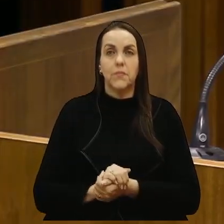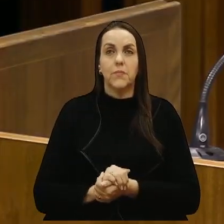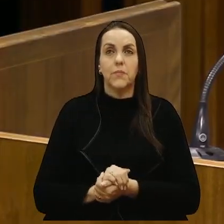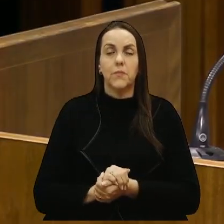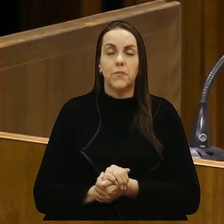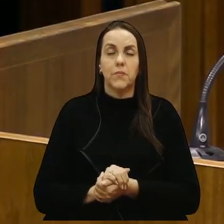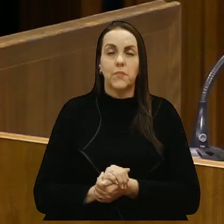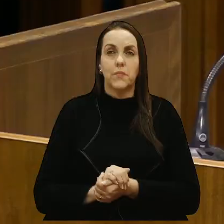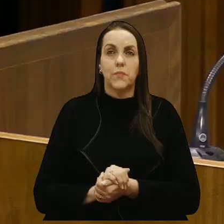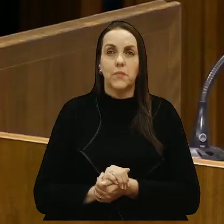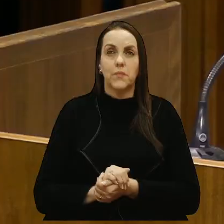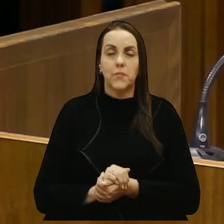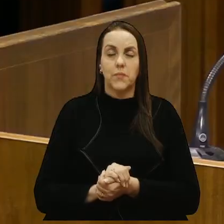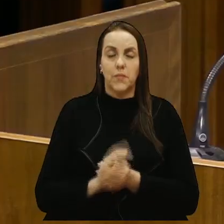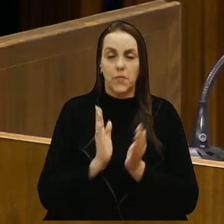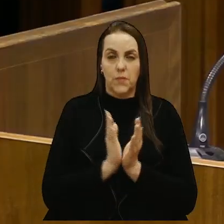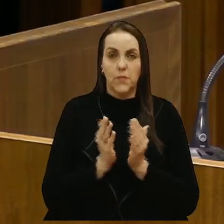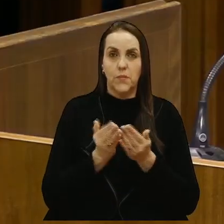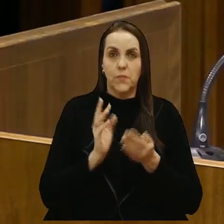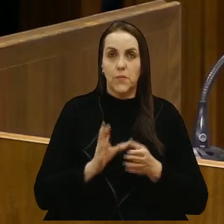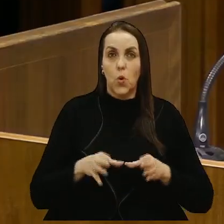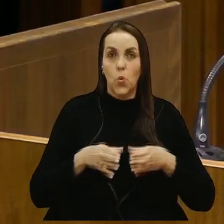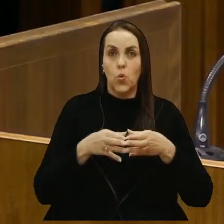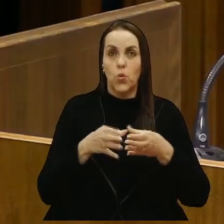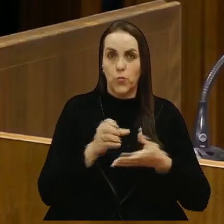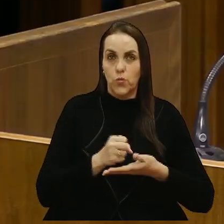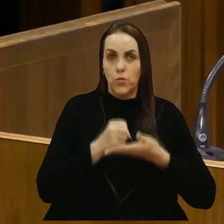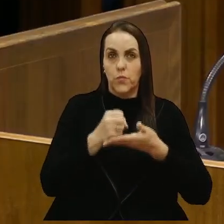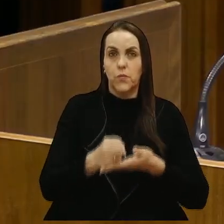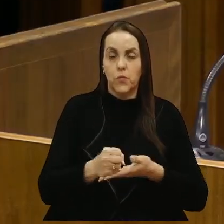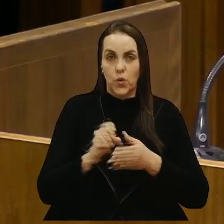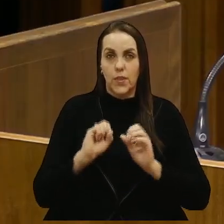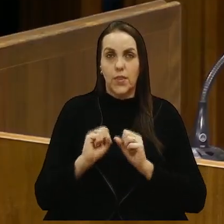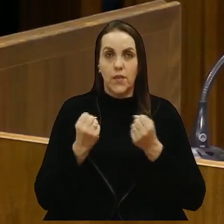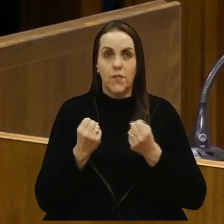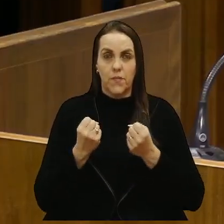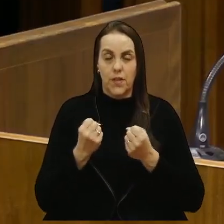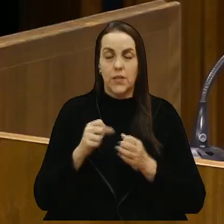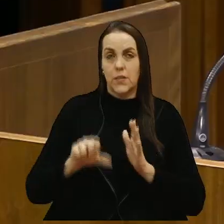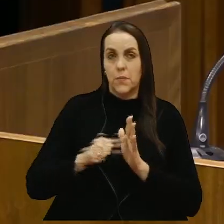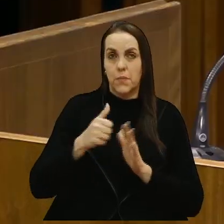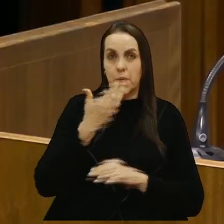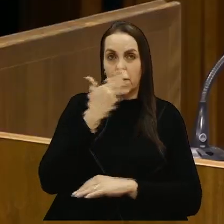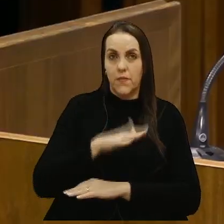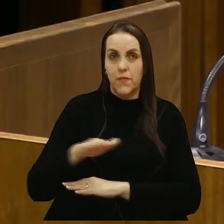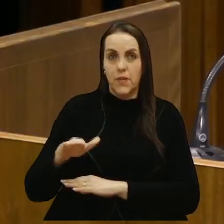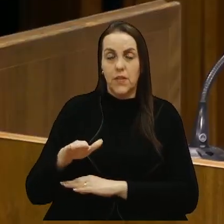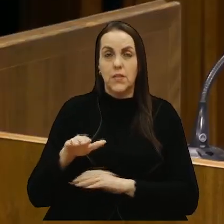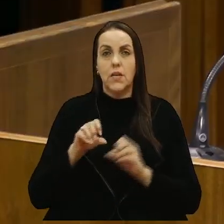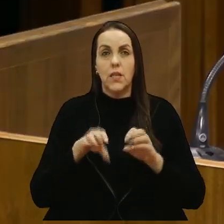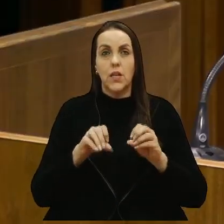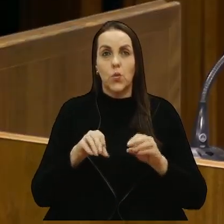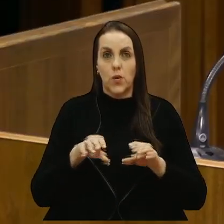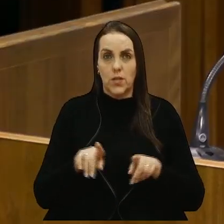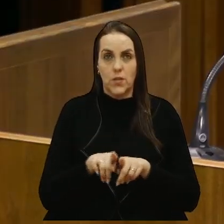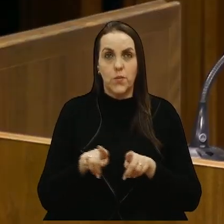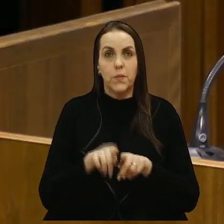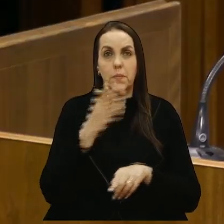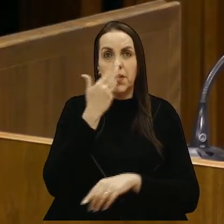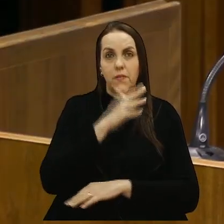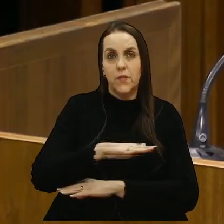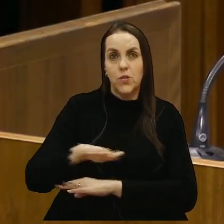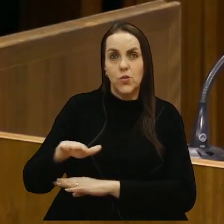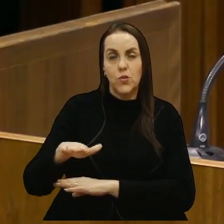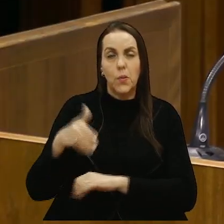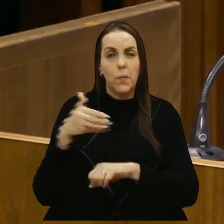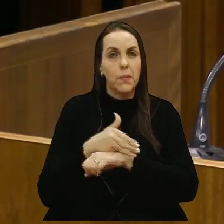da comissão da Frente Parlamentar em Defesa da Primeira Infância e da Educação Infantil, que